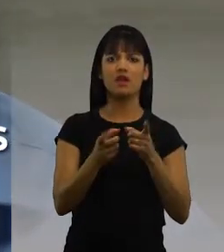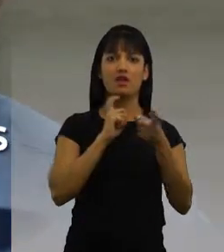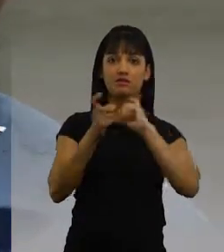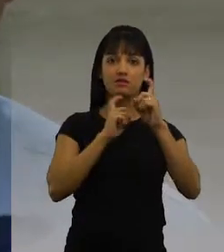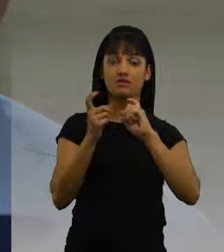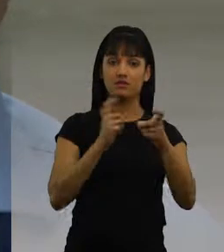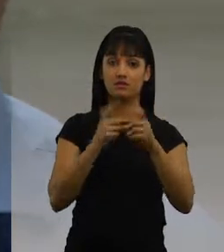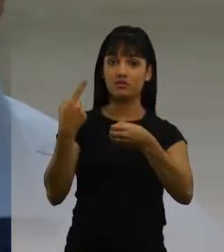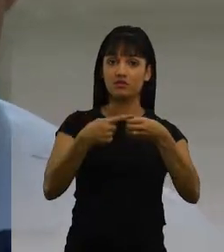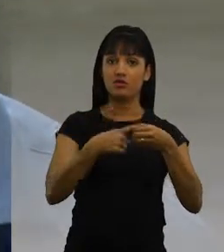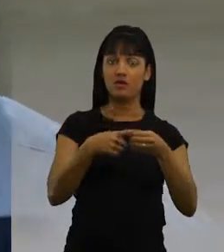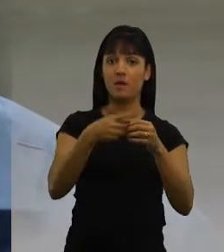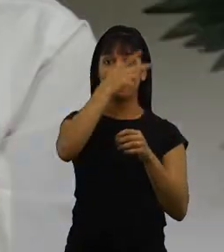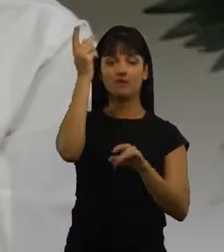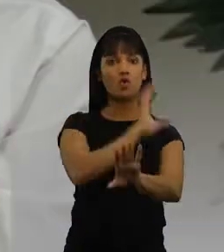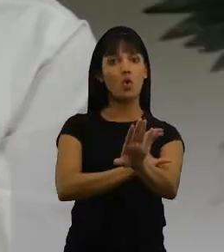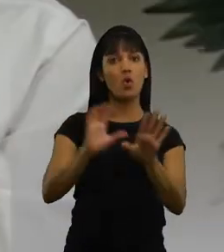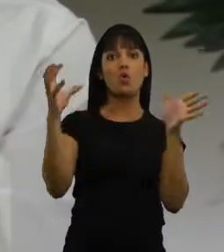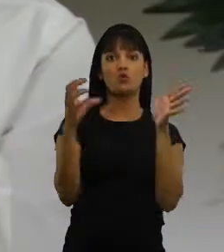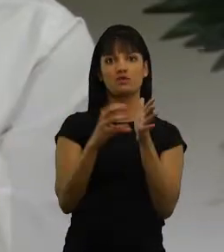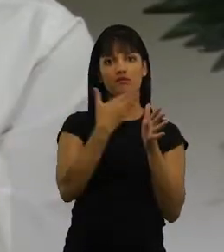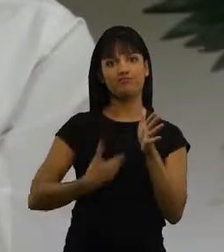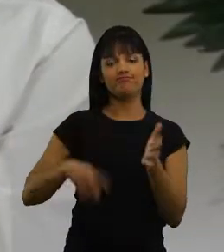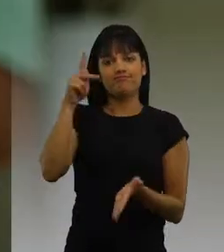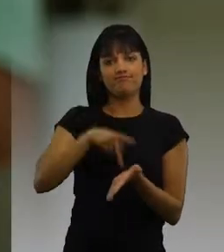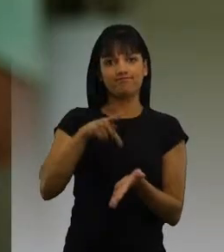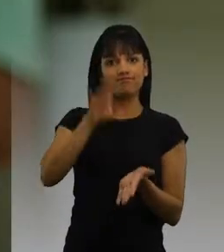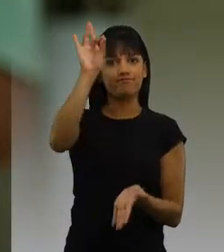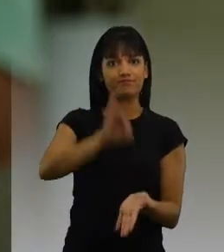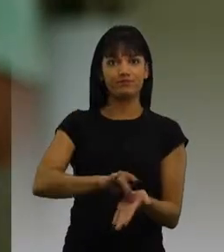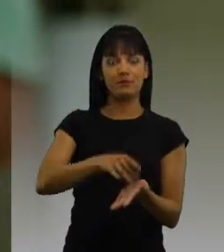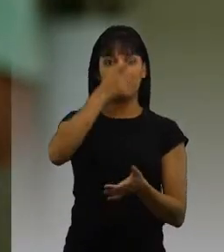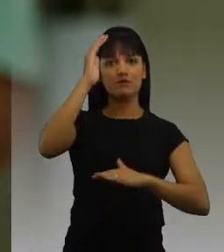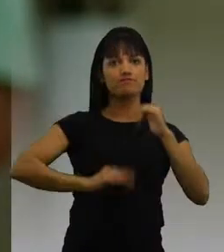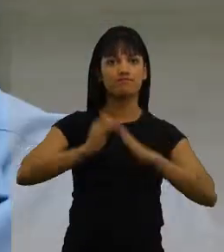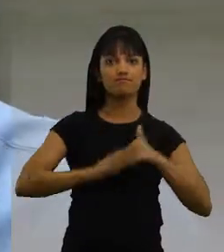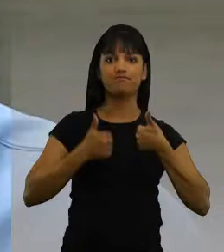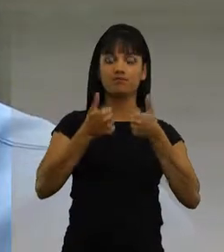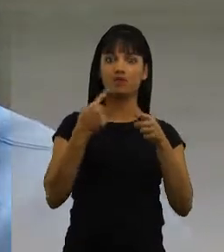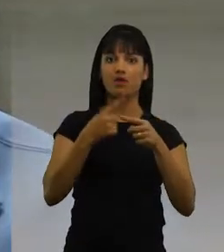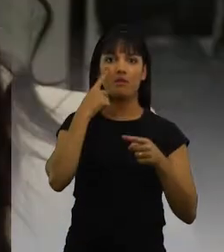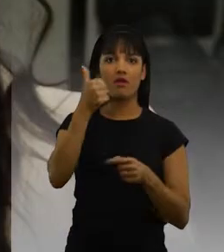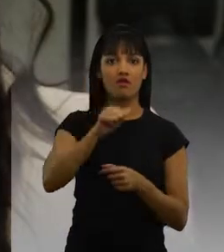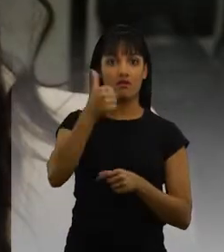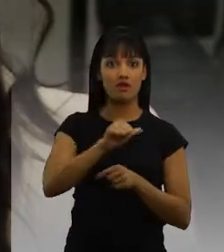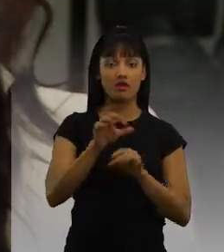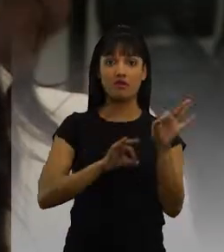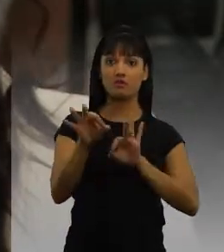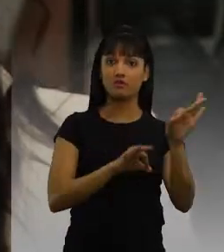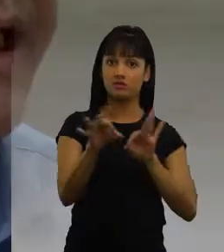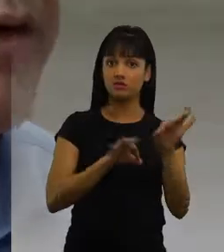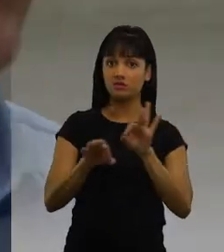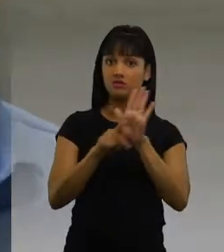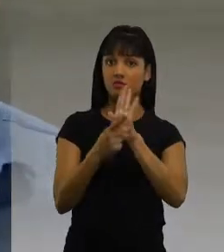é colocar servidores públicos concursados, colocar gente qualificada para que as pessoas possam analisar os processos sob critérios